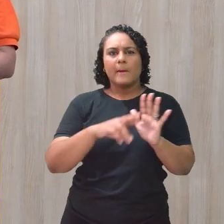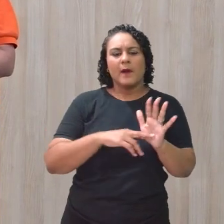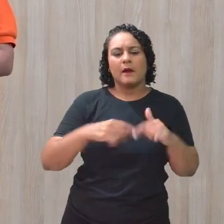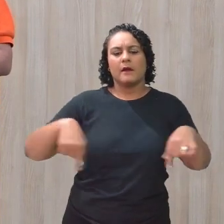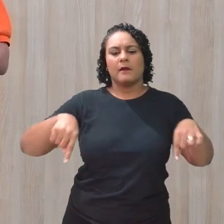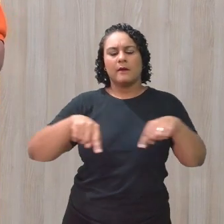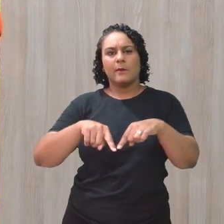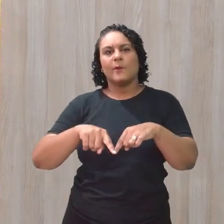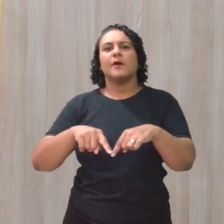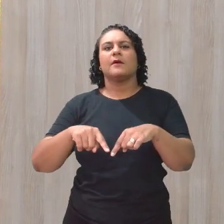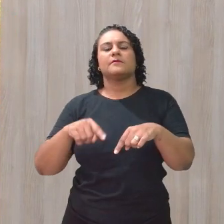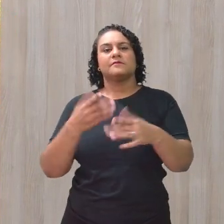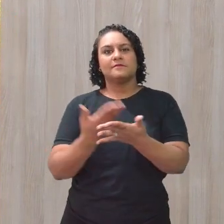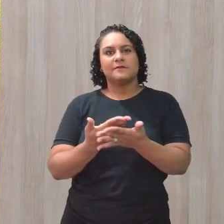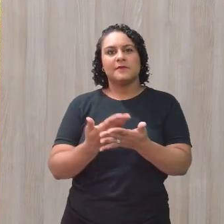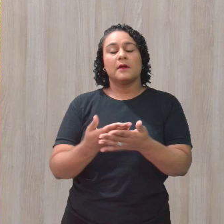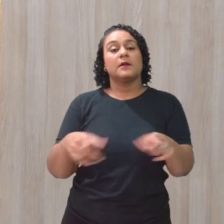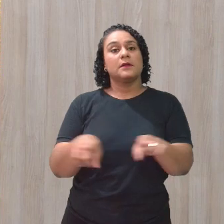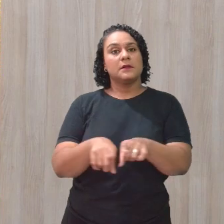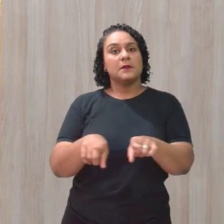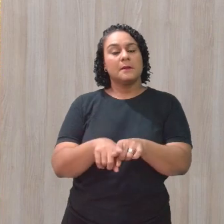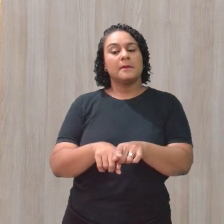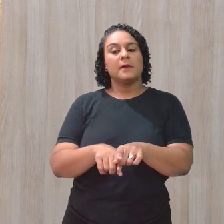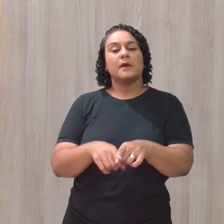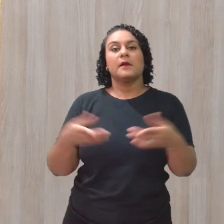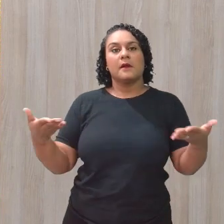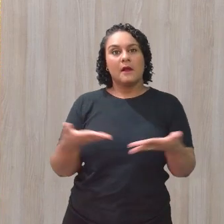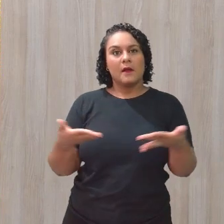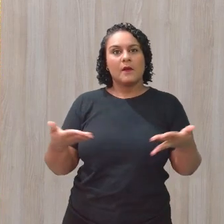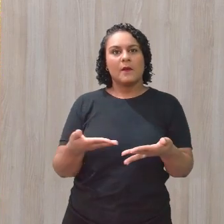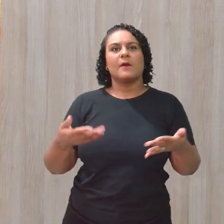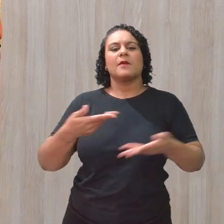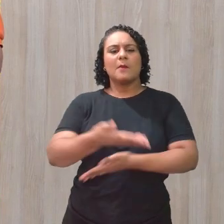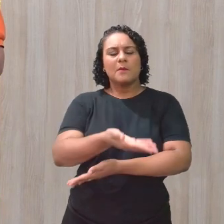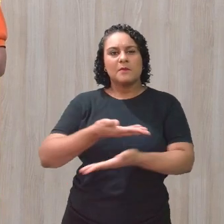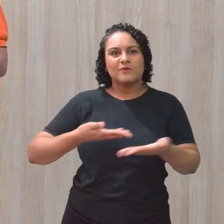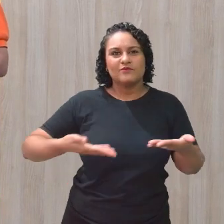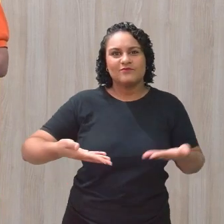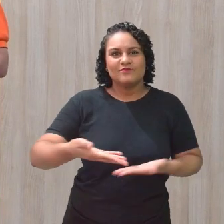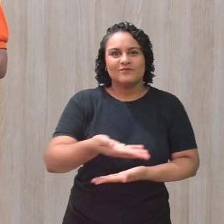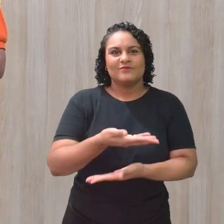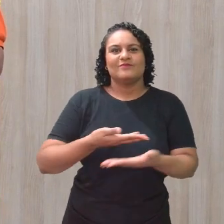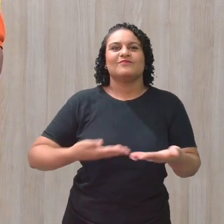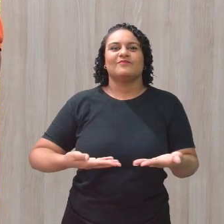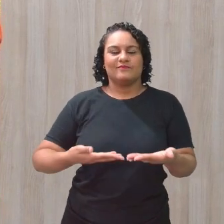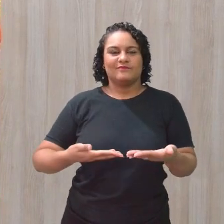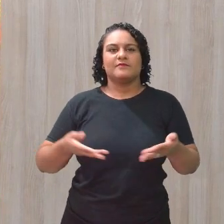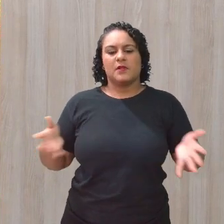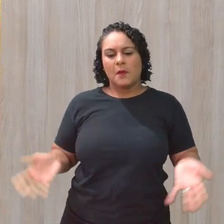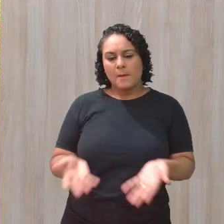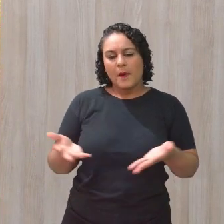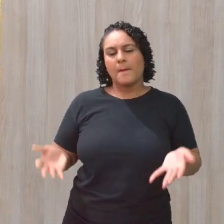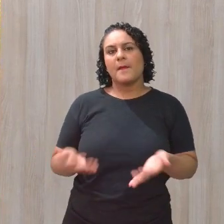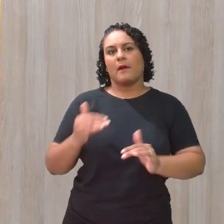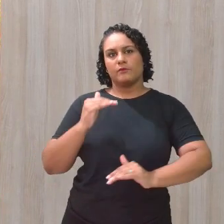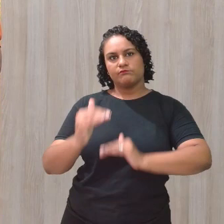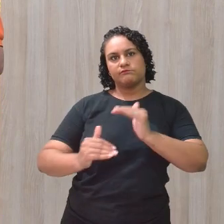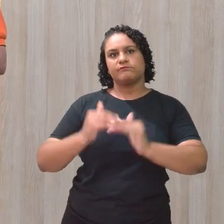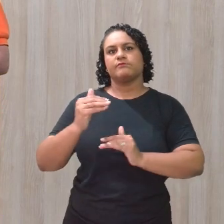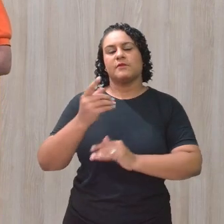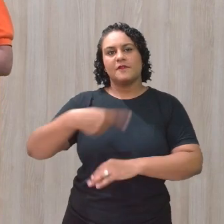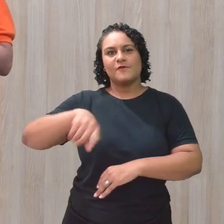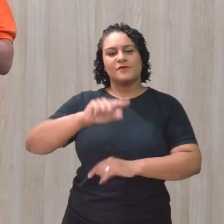também desta aula que estamos aqui contribuindo para esse crescimento, esse